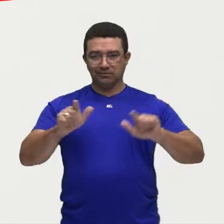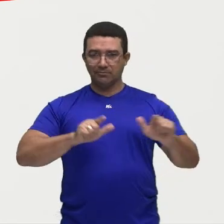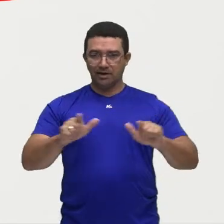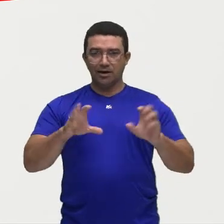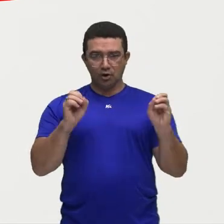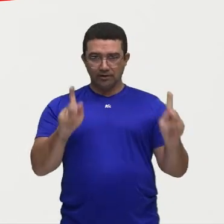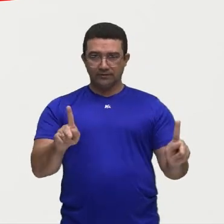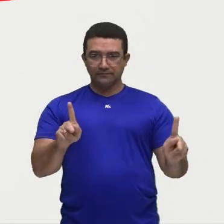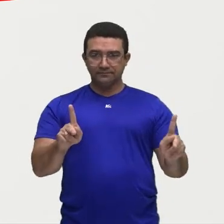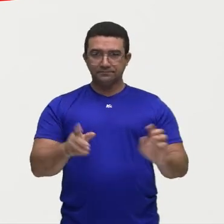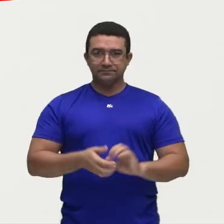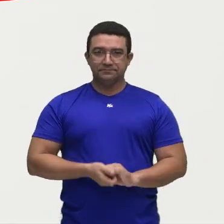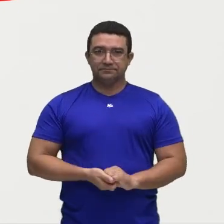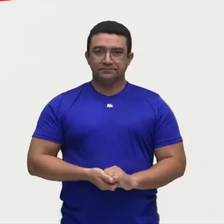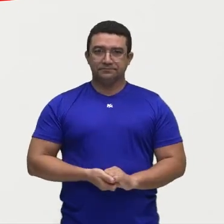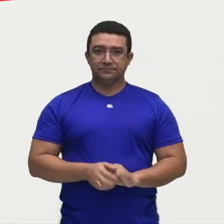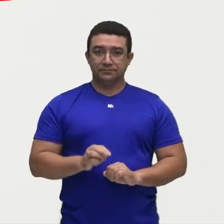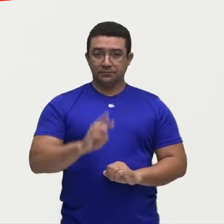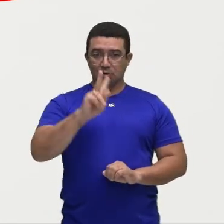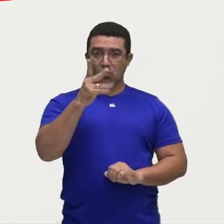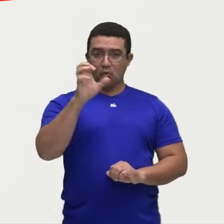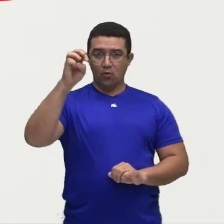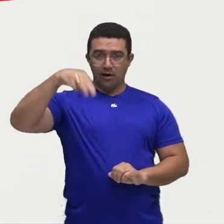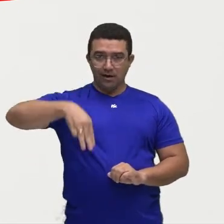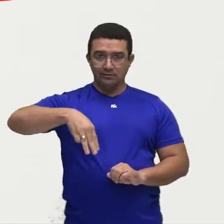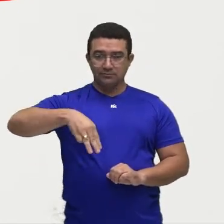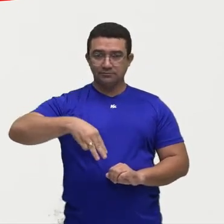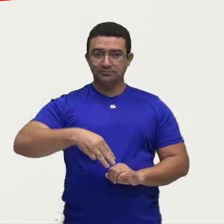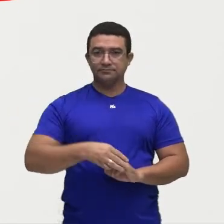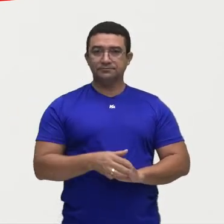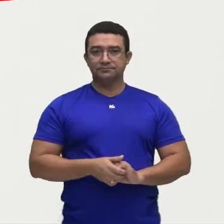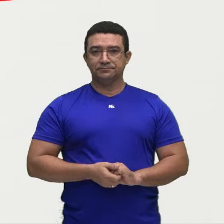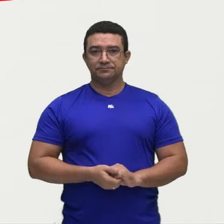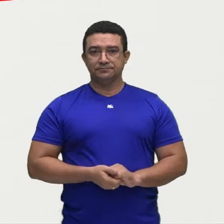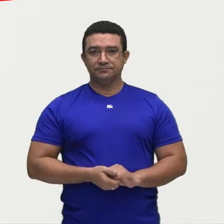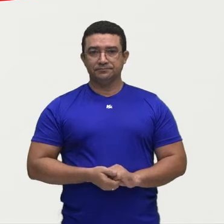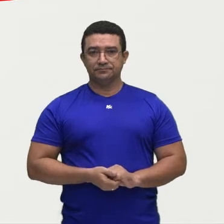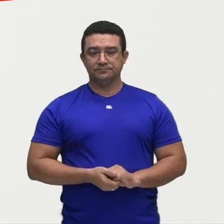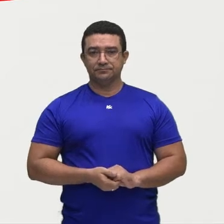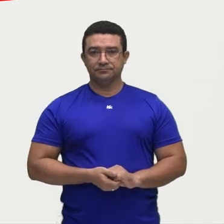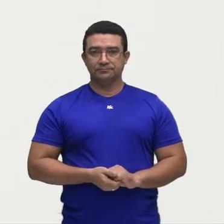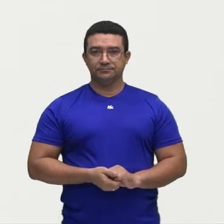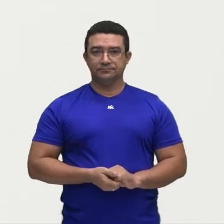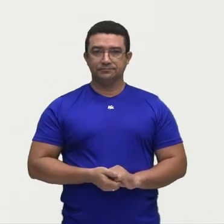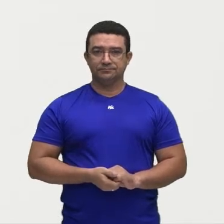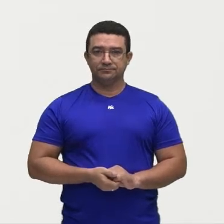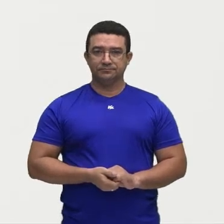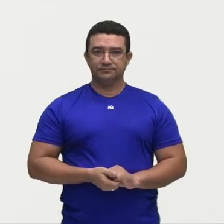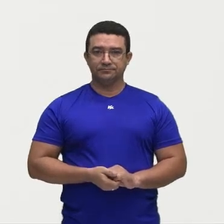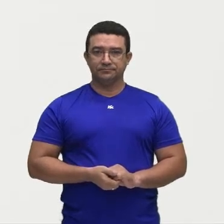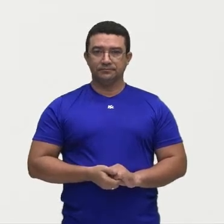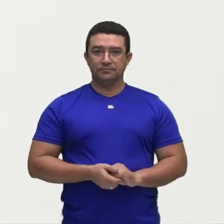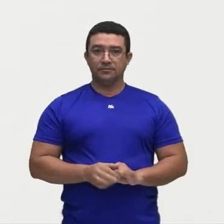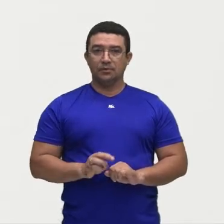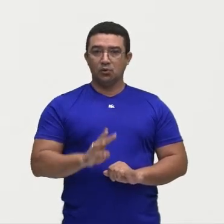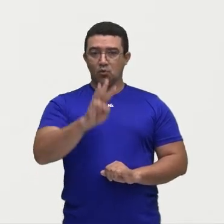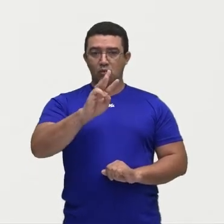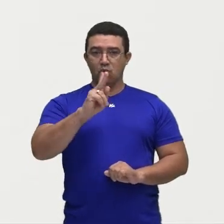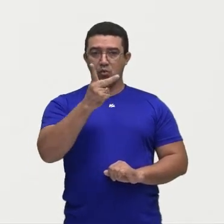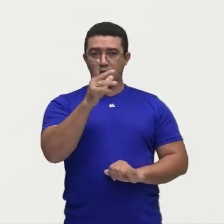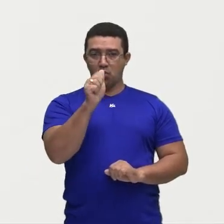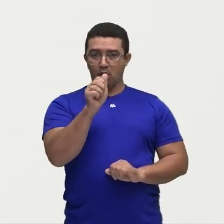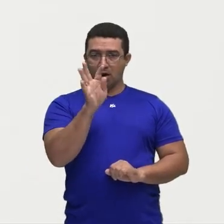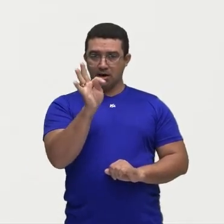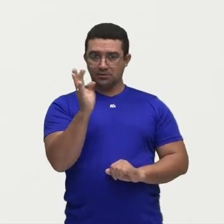bem? Então, when e é a data. Continuando. Agora a pergunta é